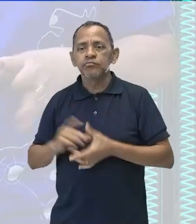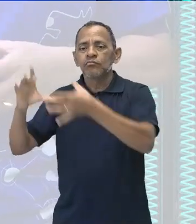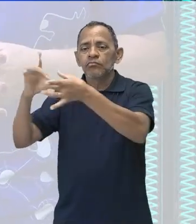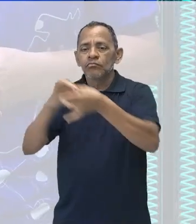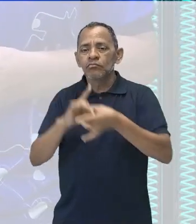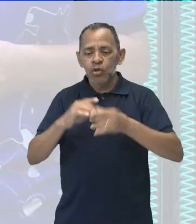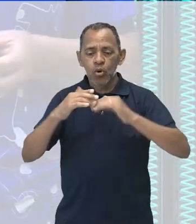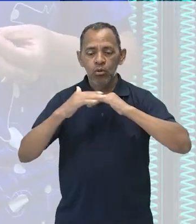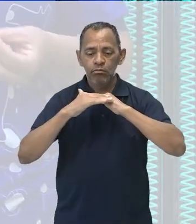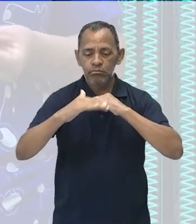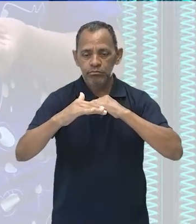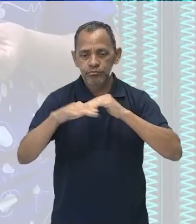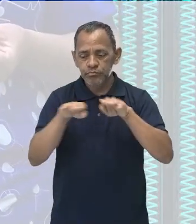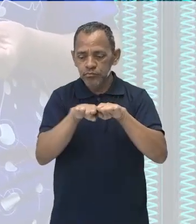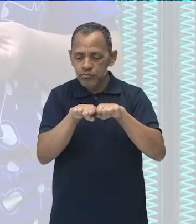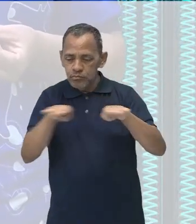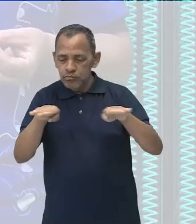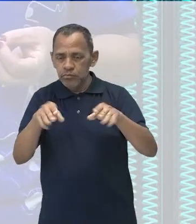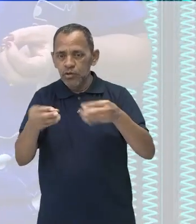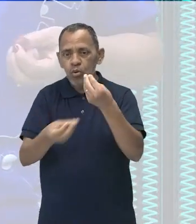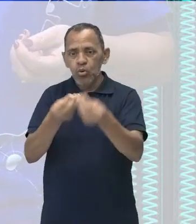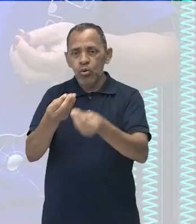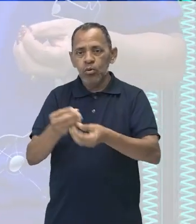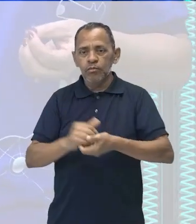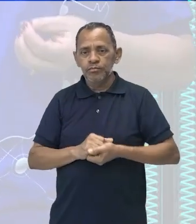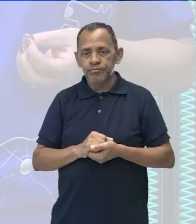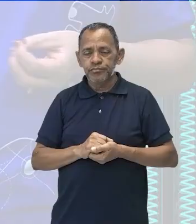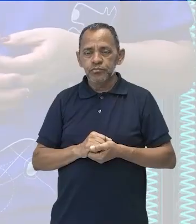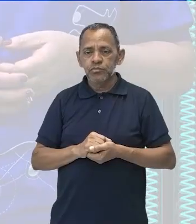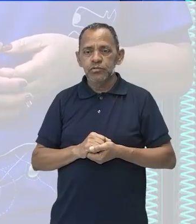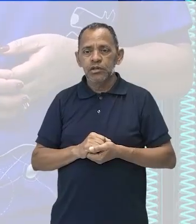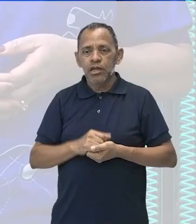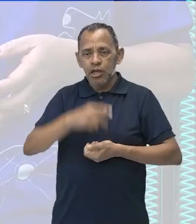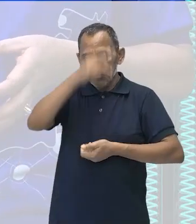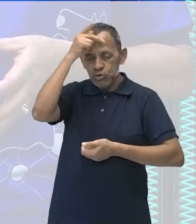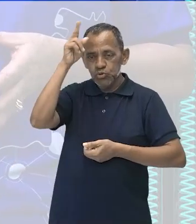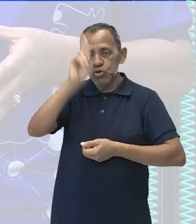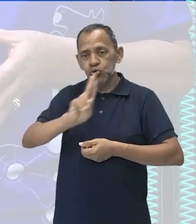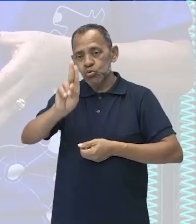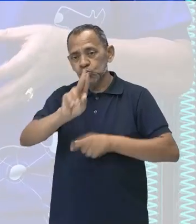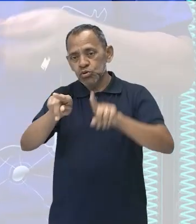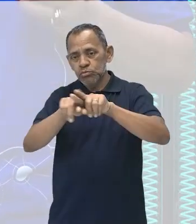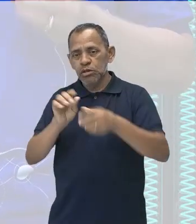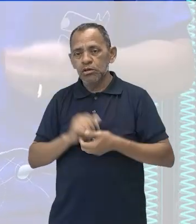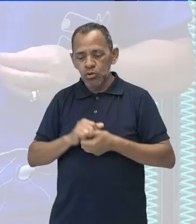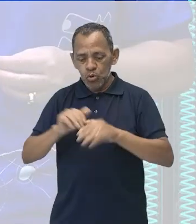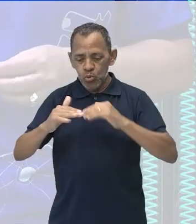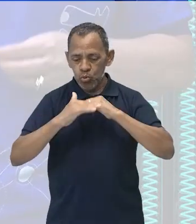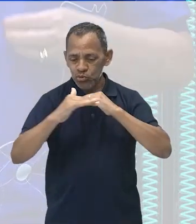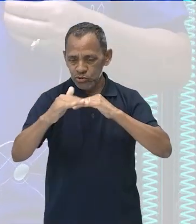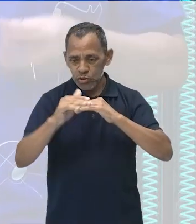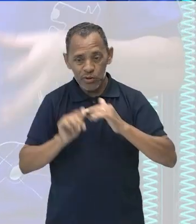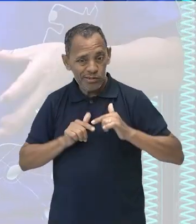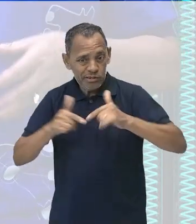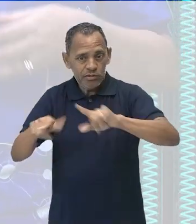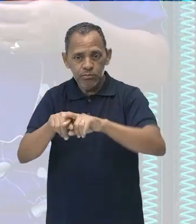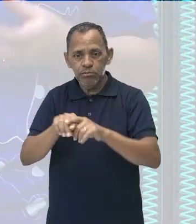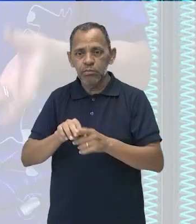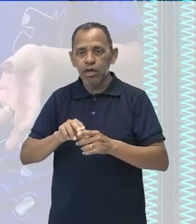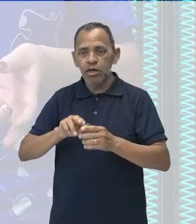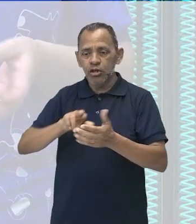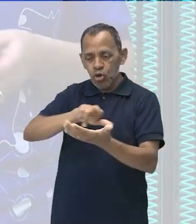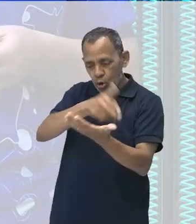chão. Então, essa conexão com o chão, os bailarinos utilizam o chão de forma ativa,